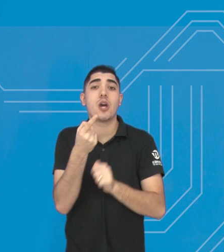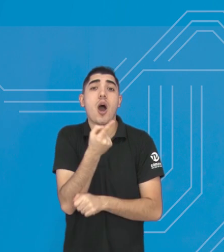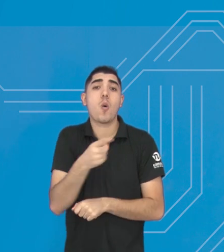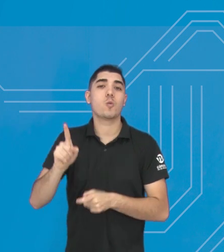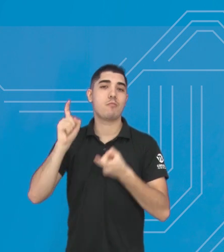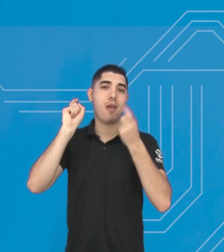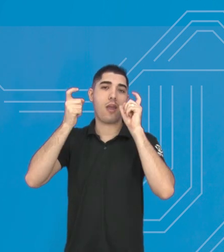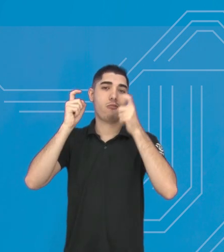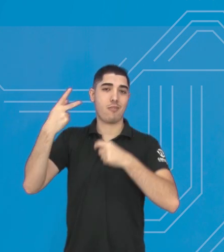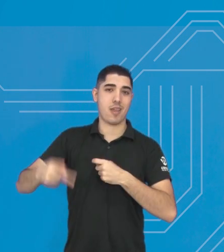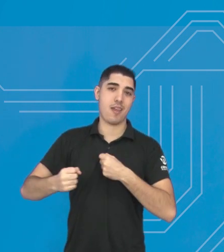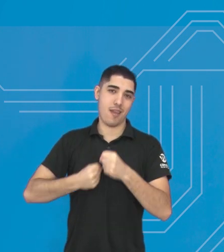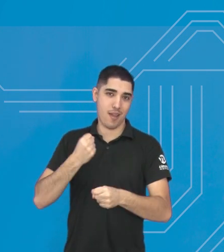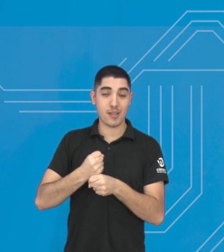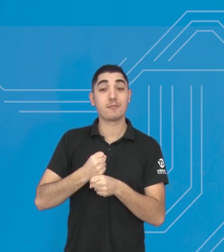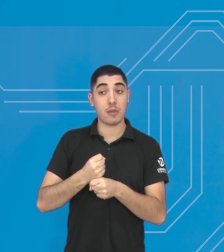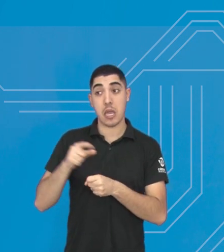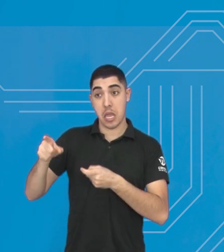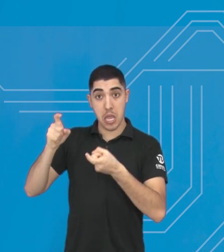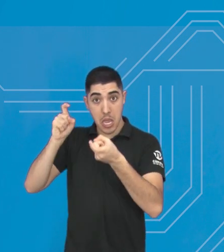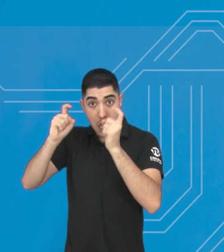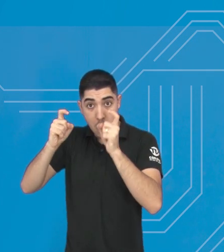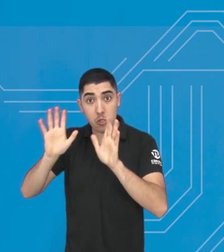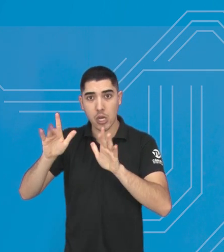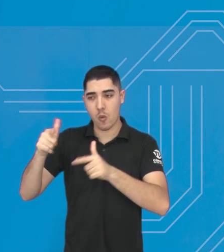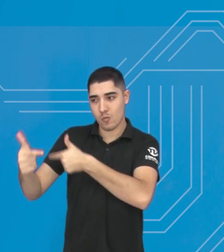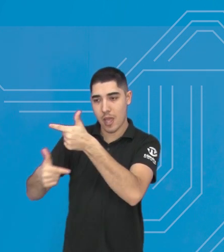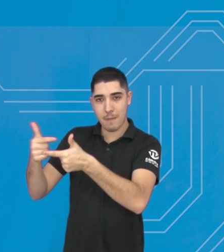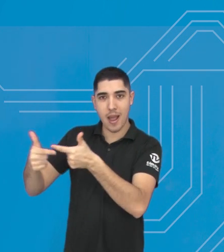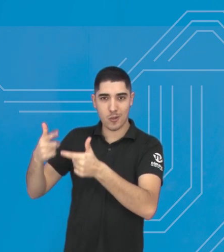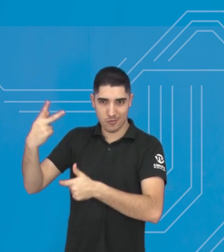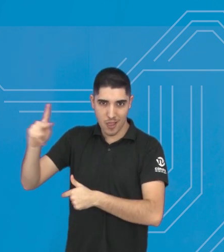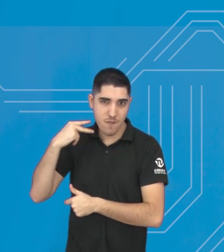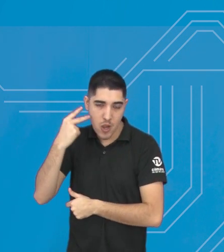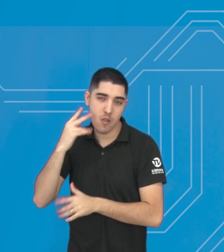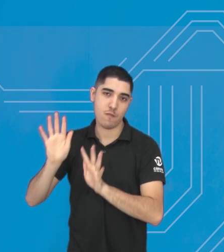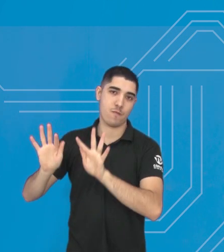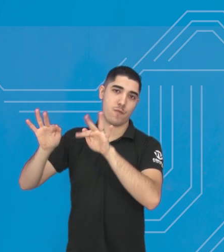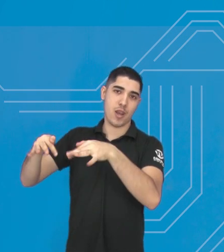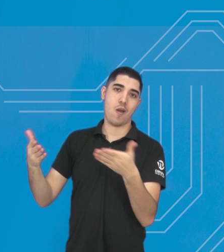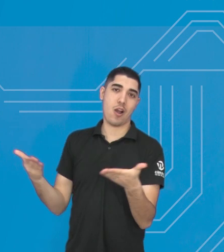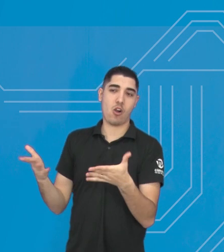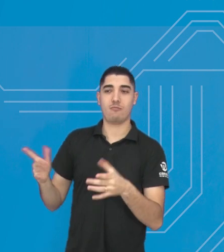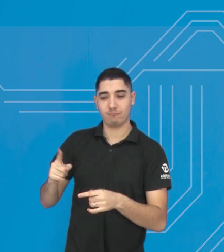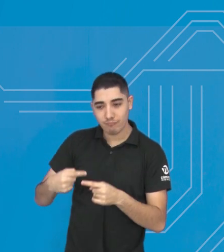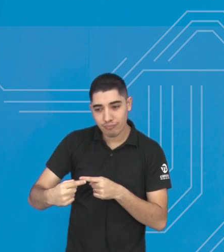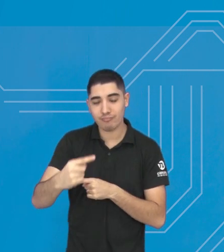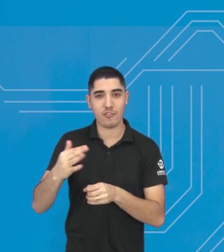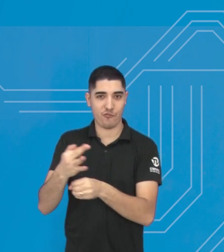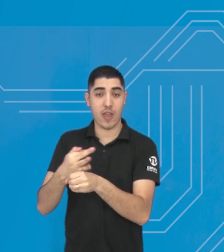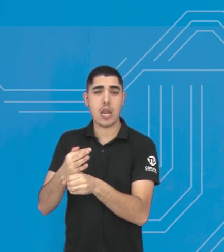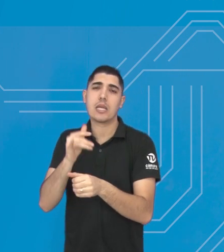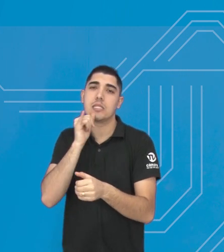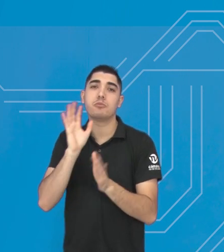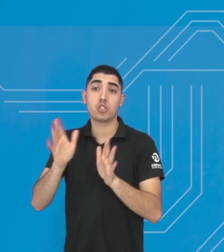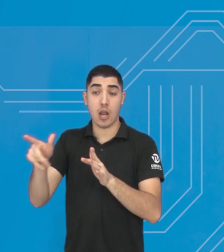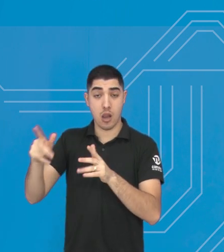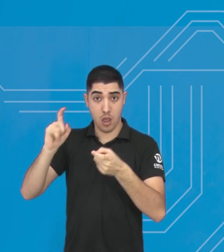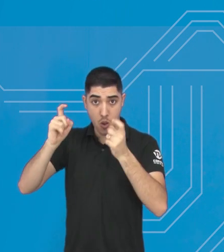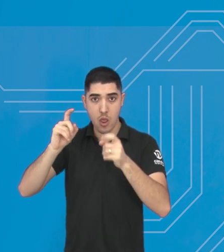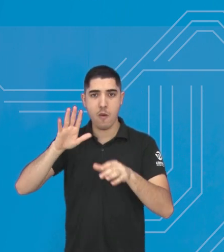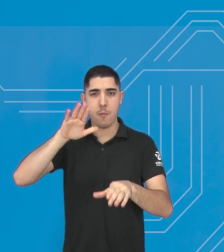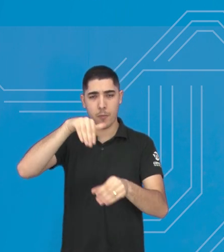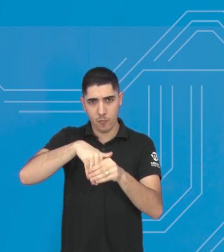realizaram as últimas sessões do ano, reuniões que finalizaram o trabalho legislativo desse ano, que envolvem atividades como